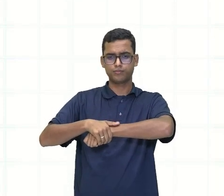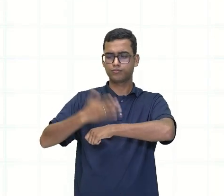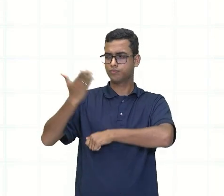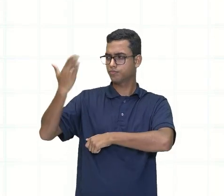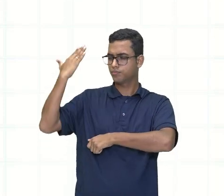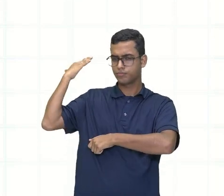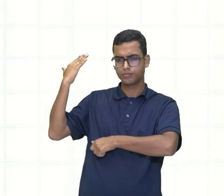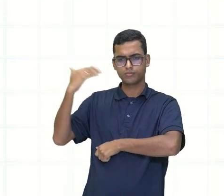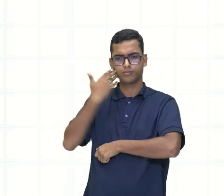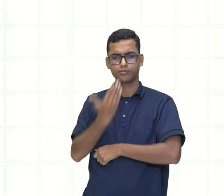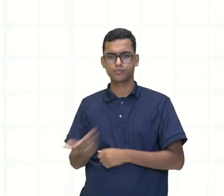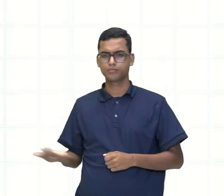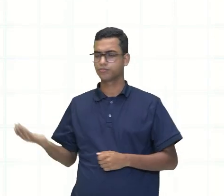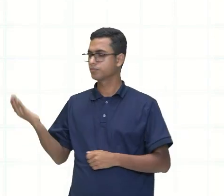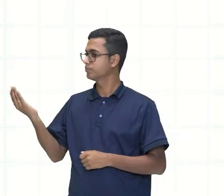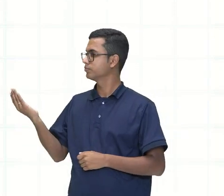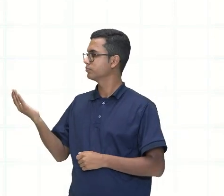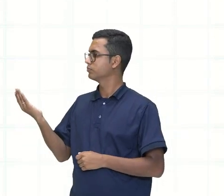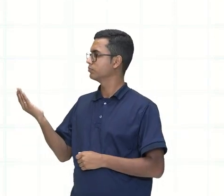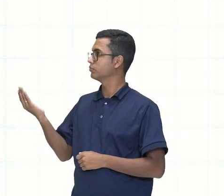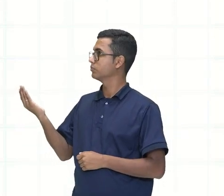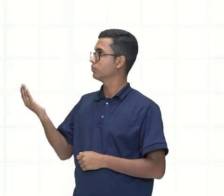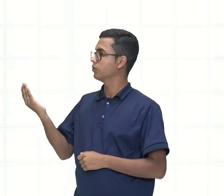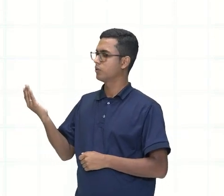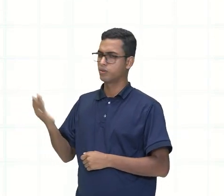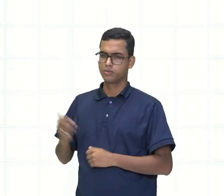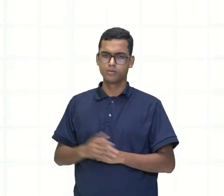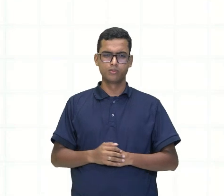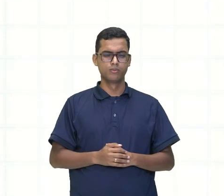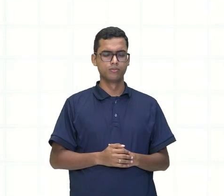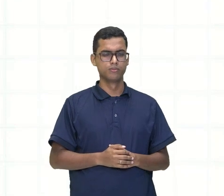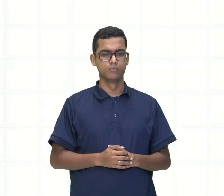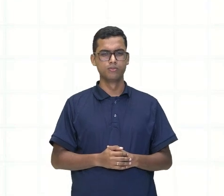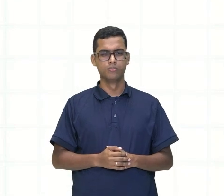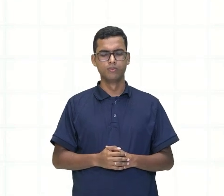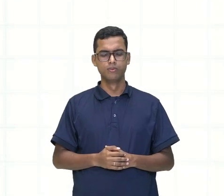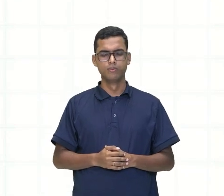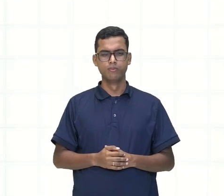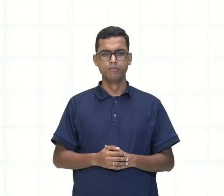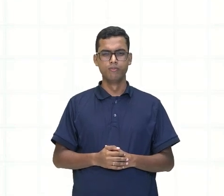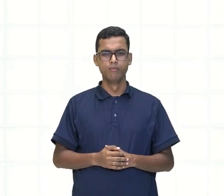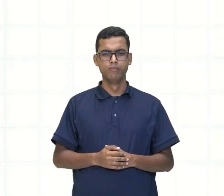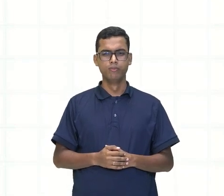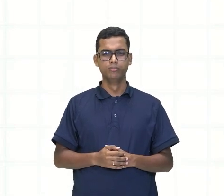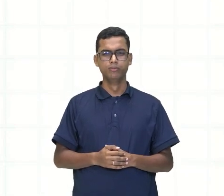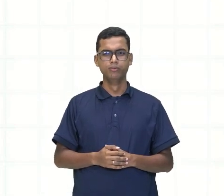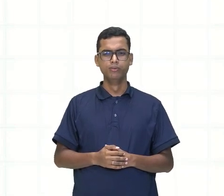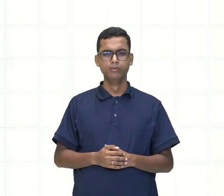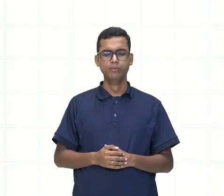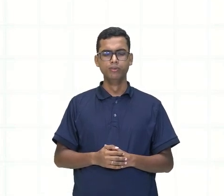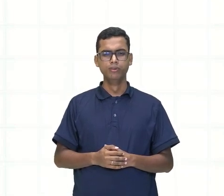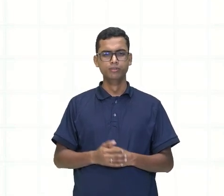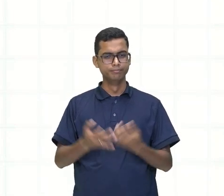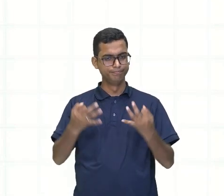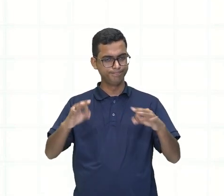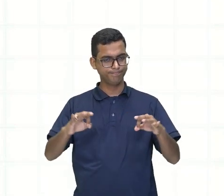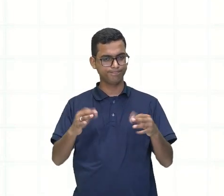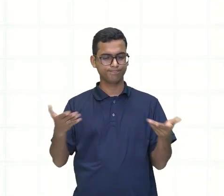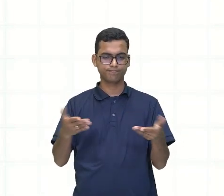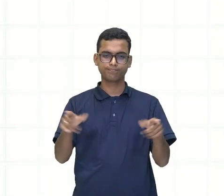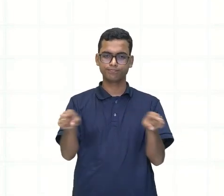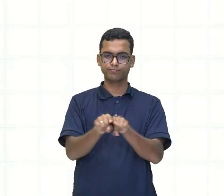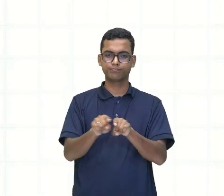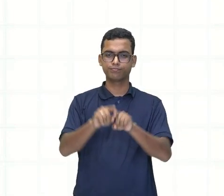p.m., quando? Last night, né? Na noite passada, certo? Então, mais